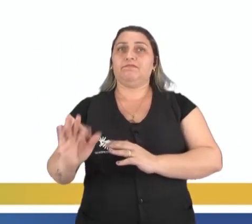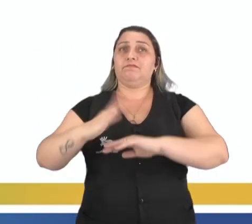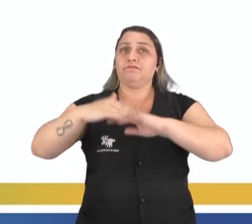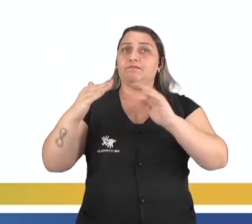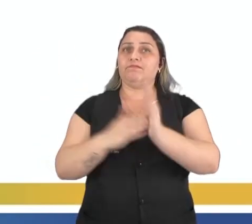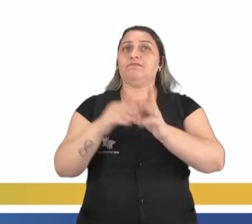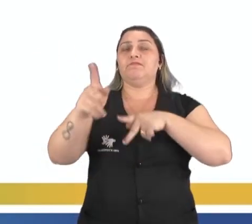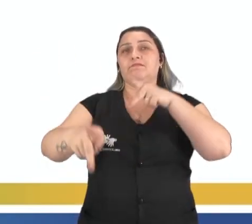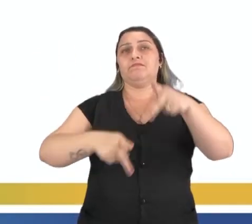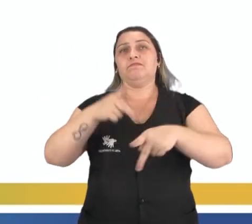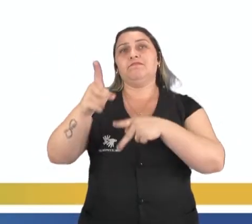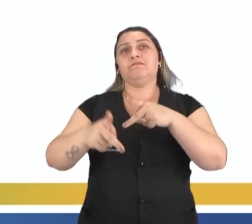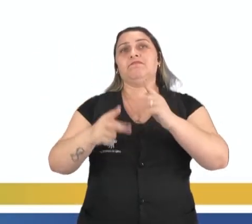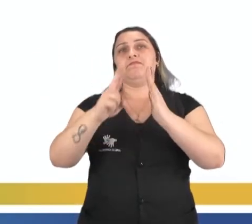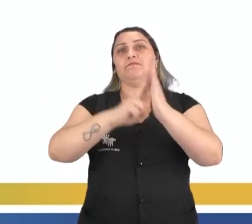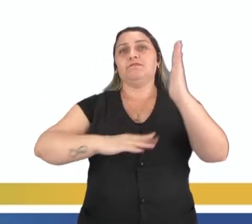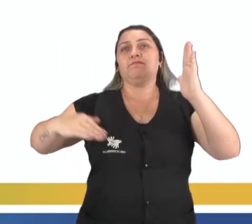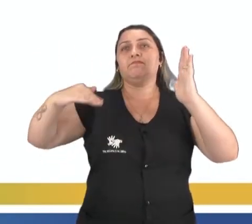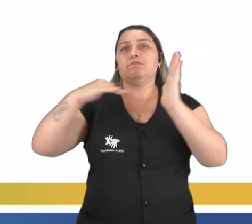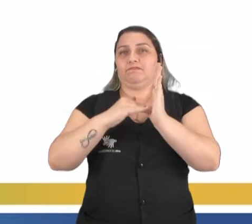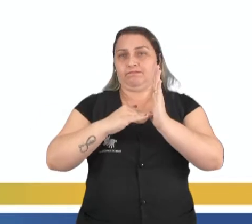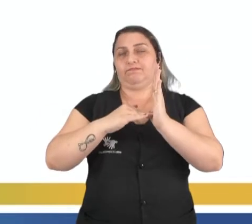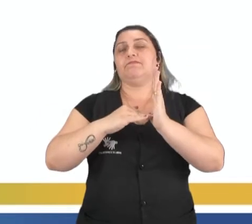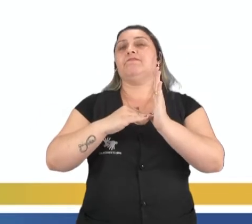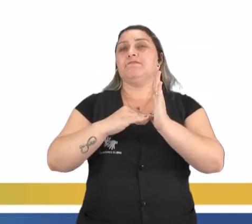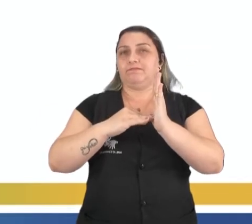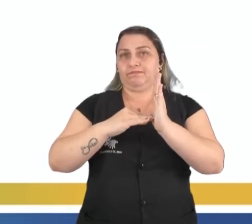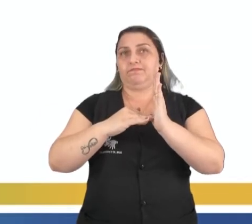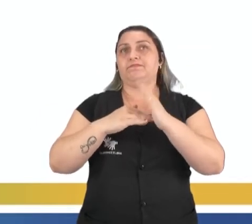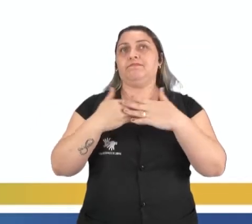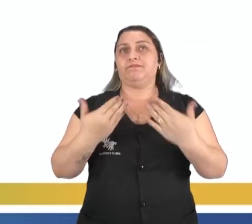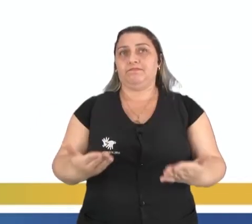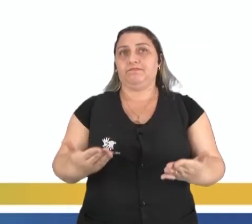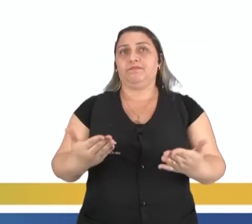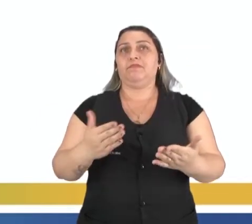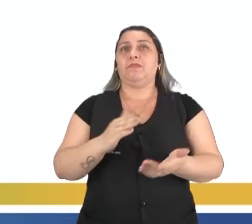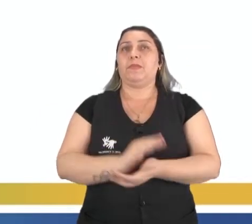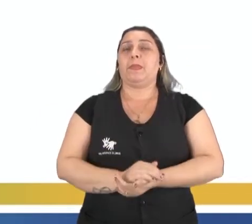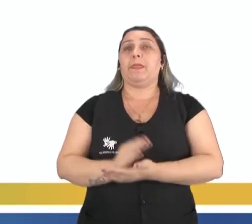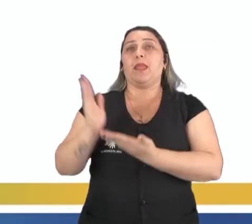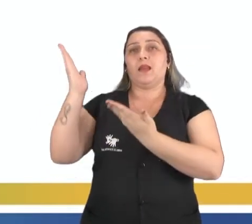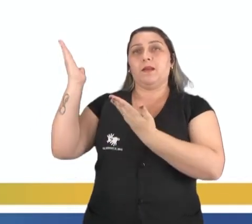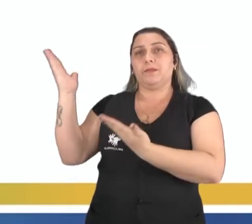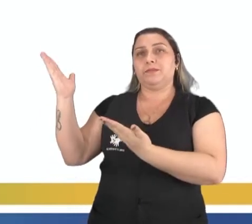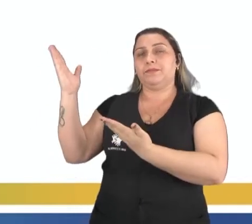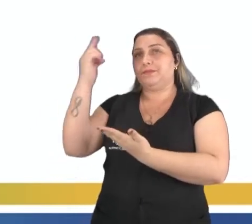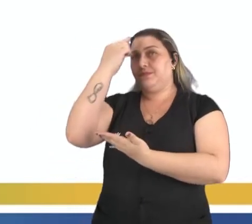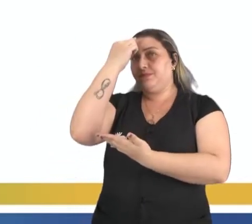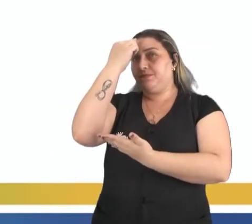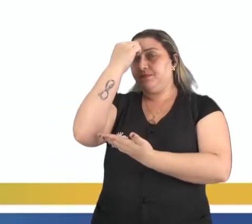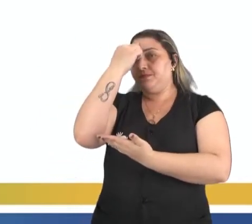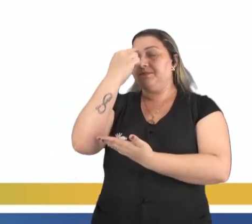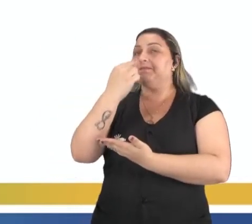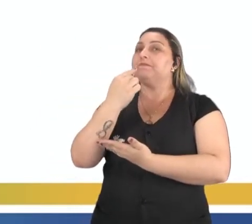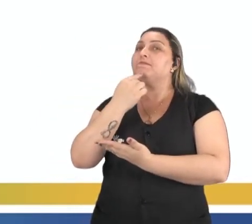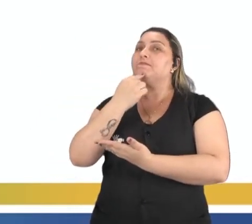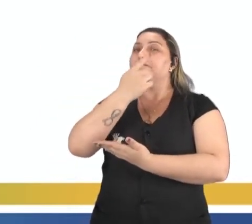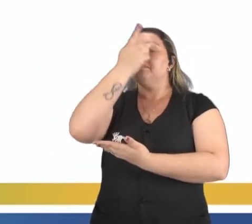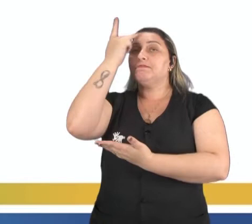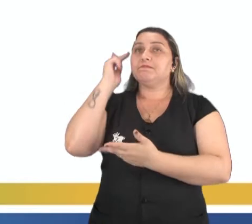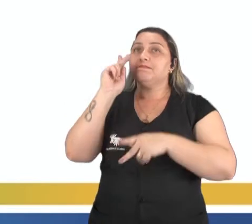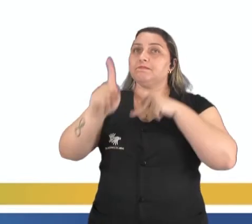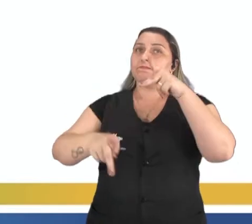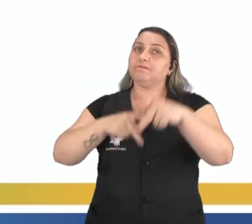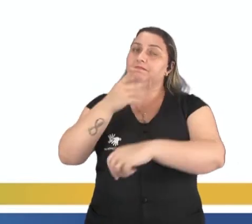15,4% do total da população neozelandesa. Então veja aí pessoas do grupo Maori em